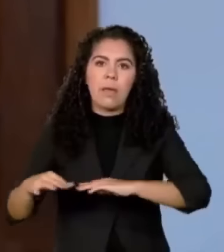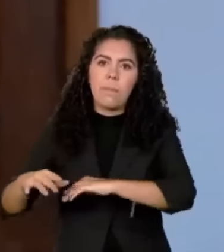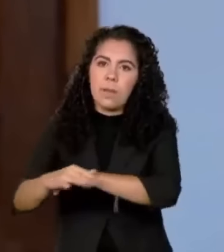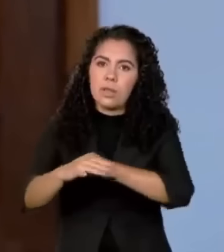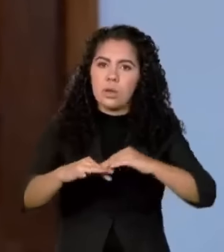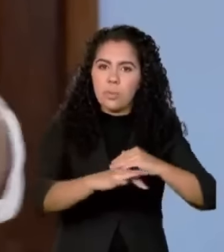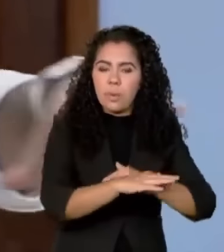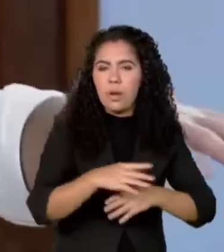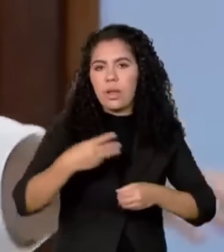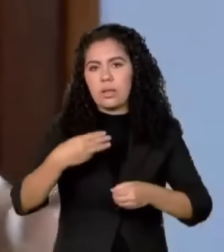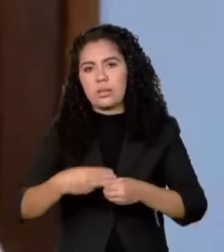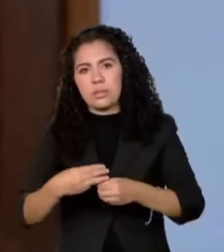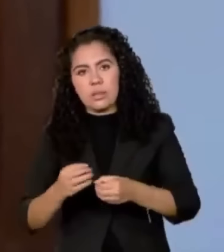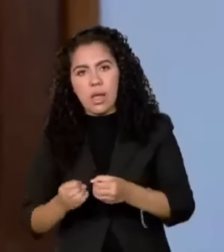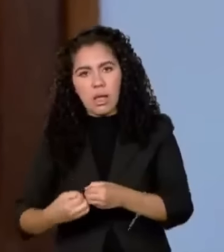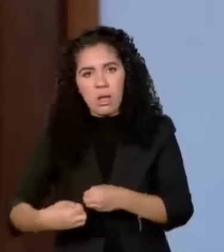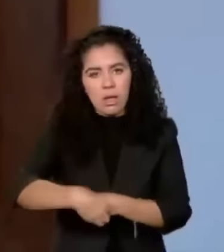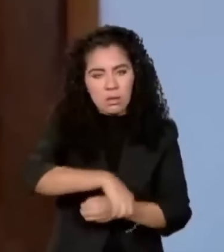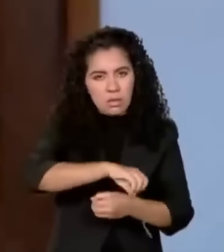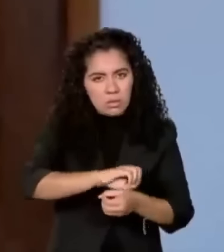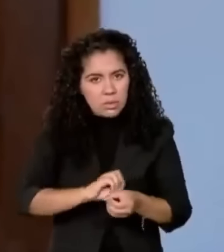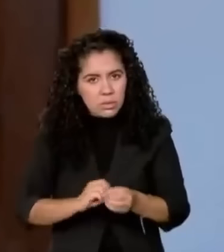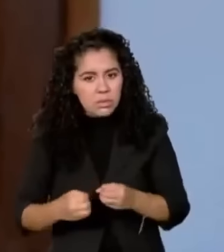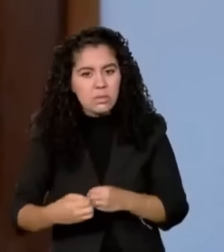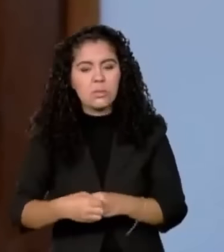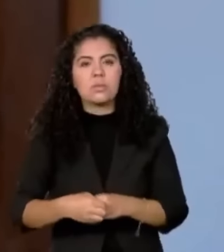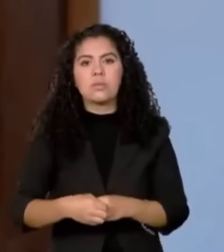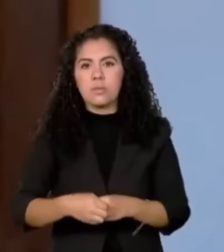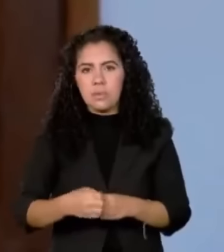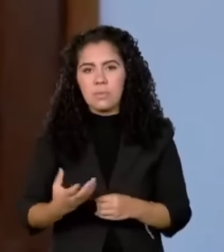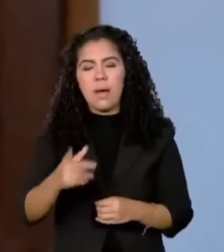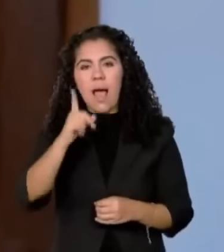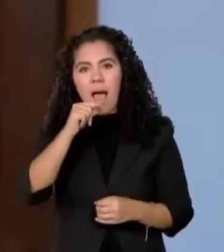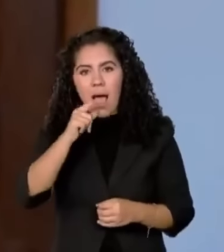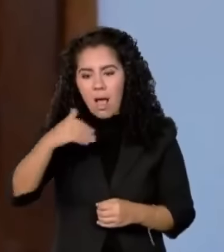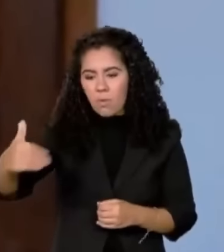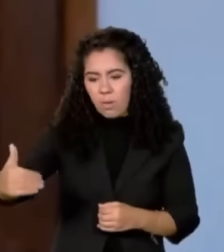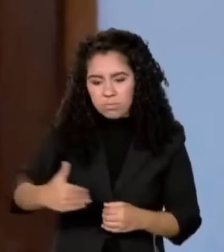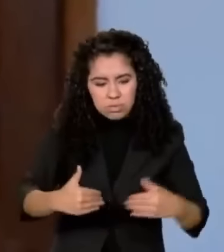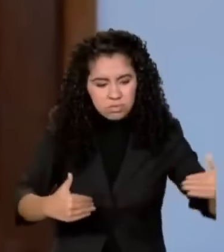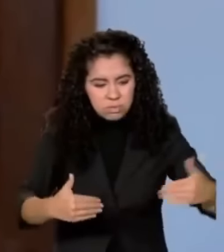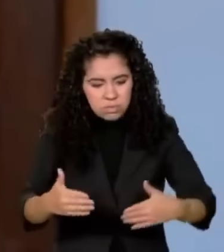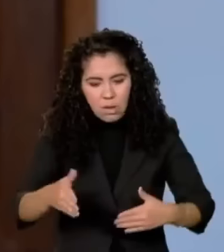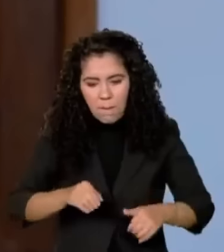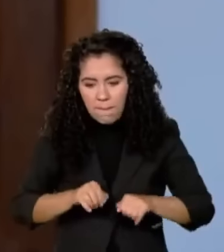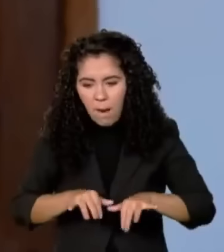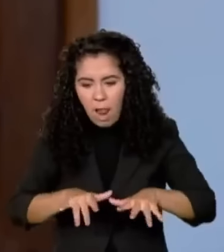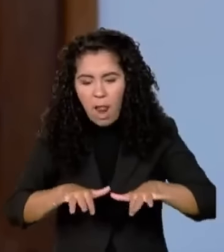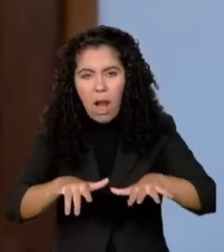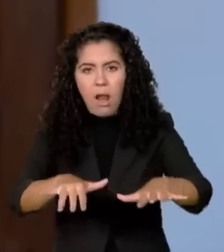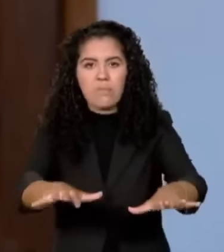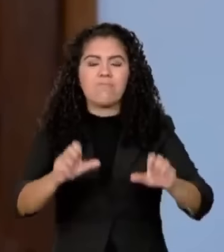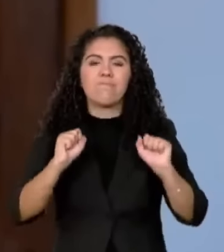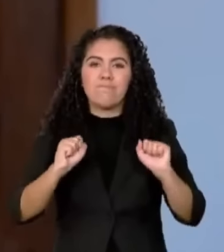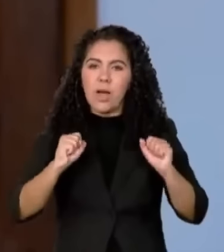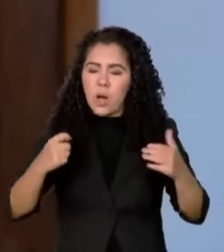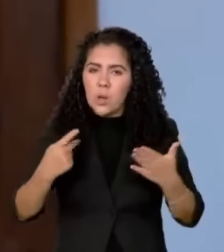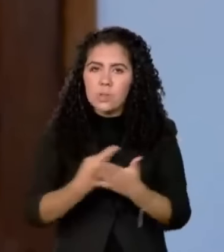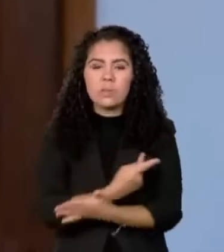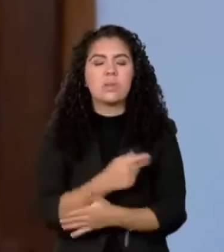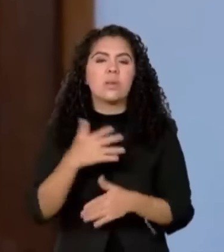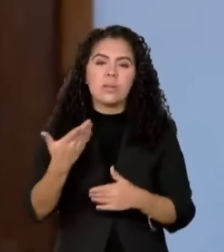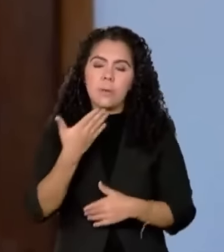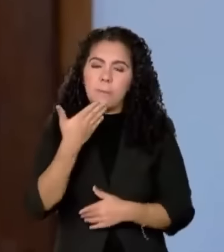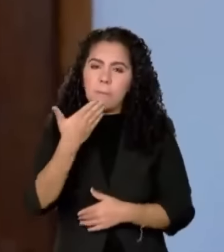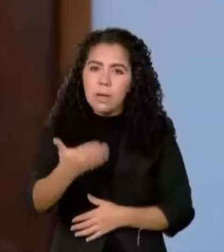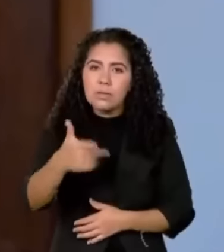nos municípios dos arredores da região metropolitana, toda aquela bacia de rios ali vai ter resposta muito forte. Então, mais uma vez, peço